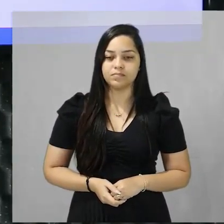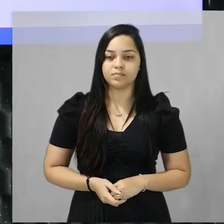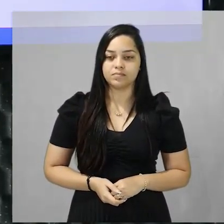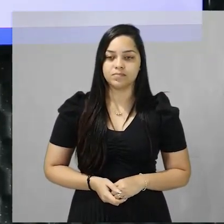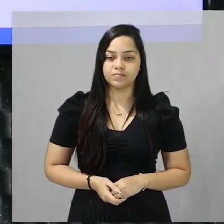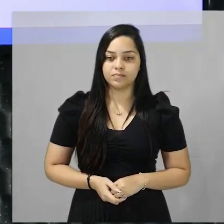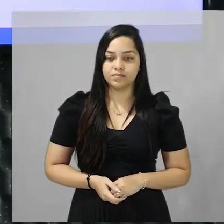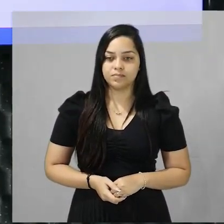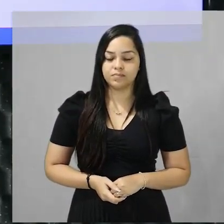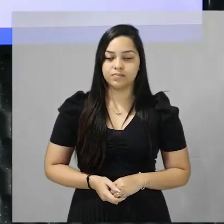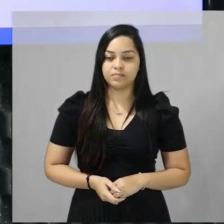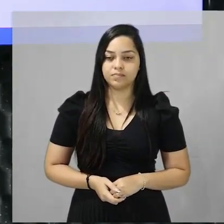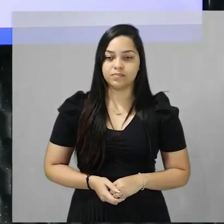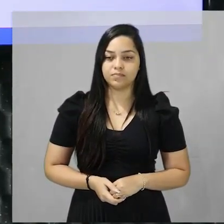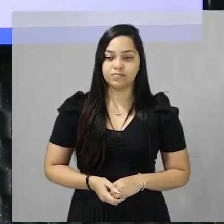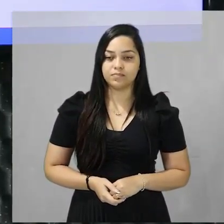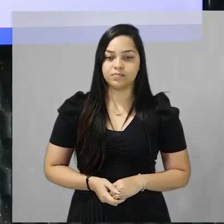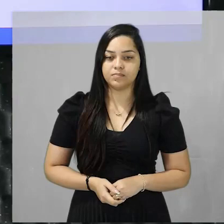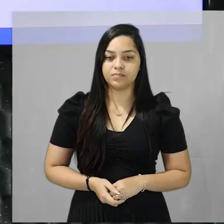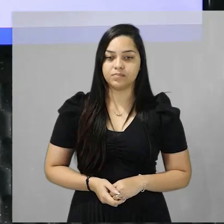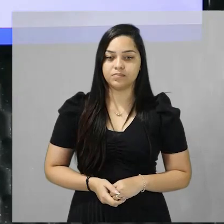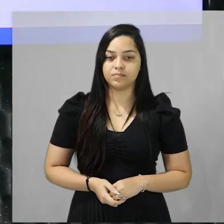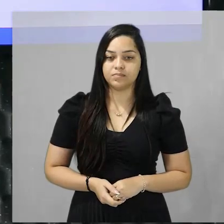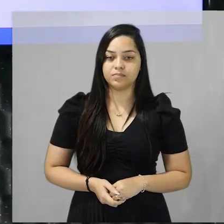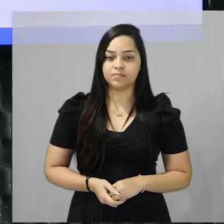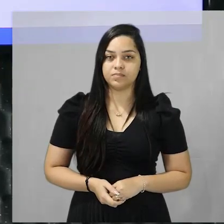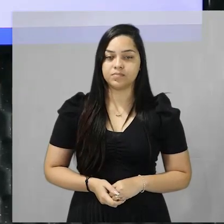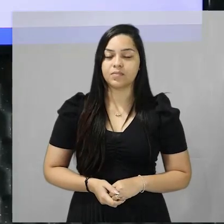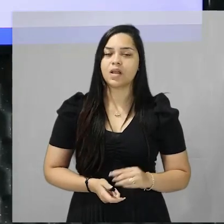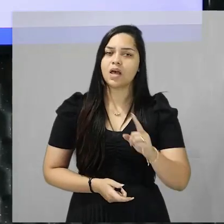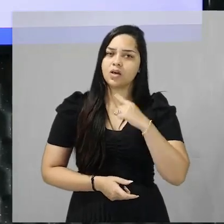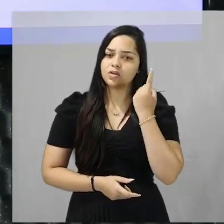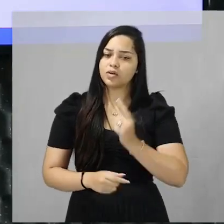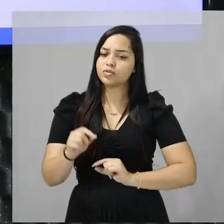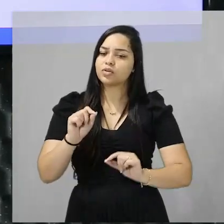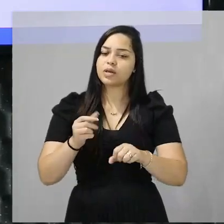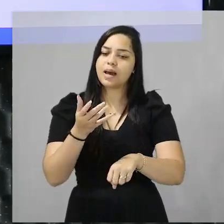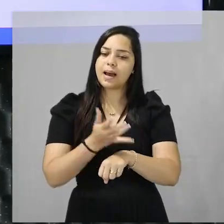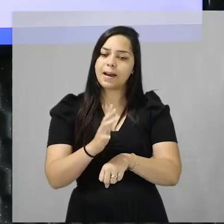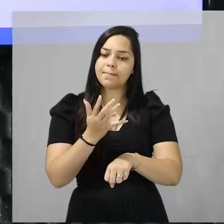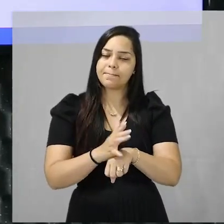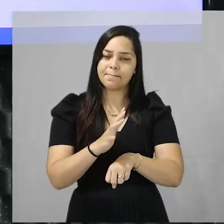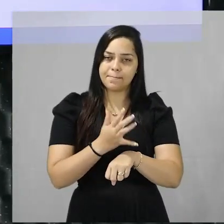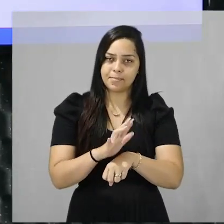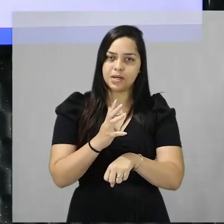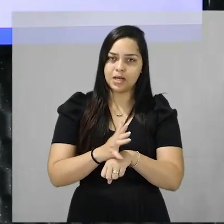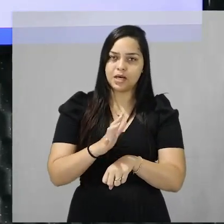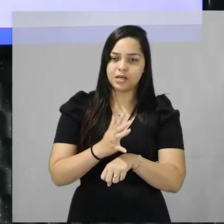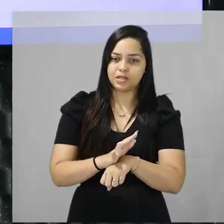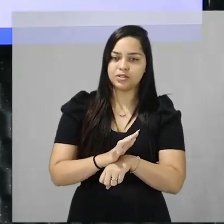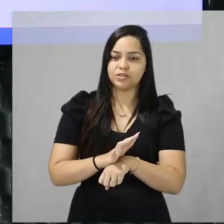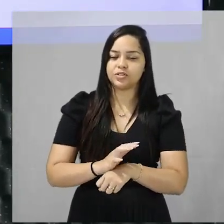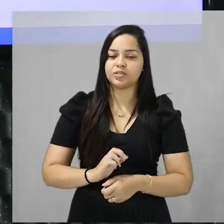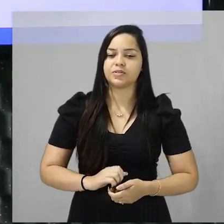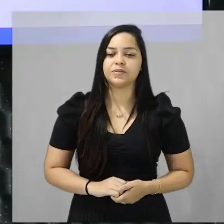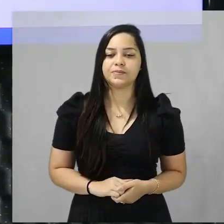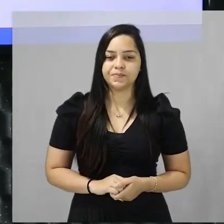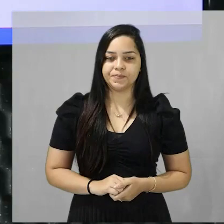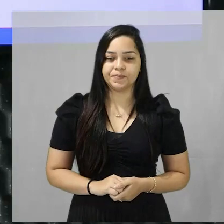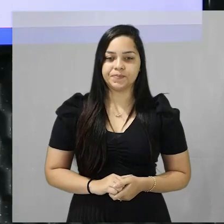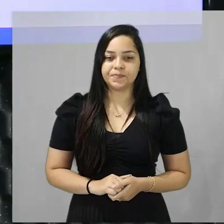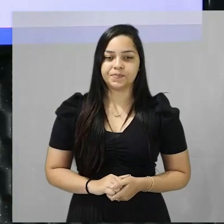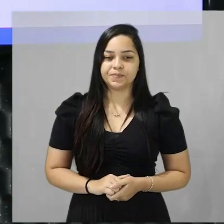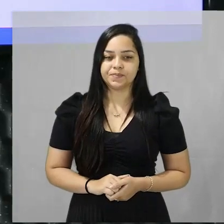condutas úteis, utilidade. Aí nós vemos a prática, o pragmatismo, isto é,